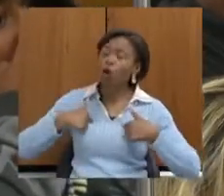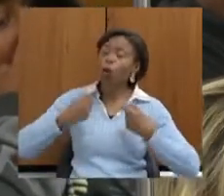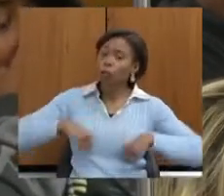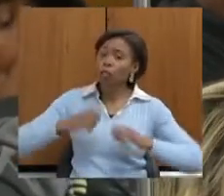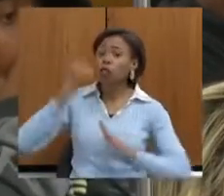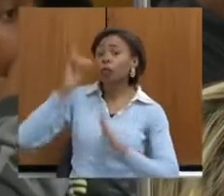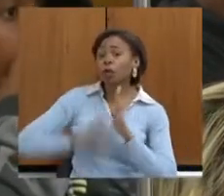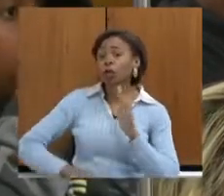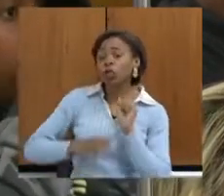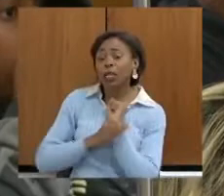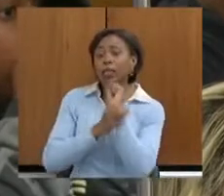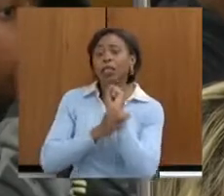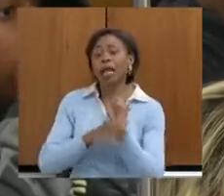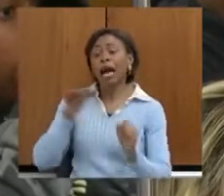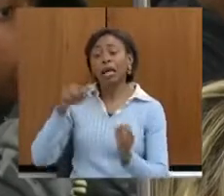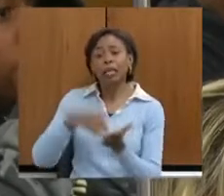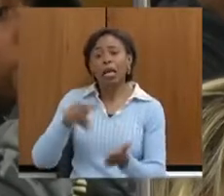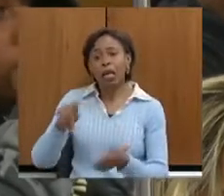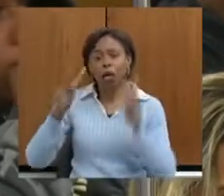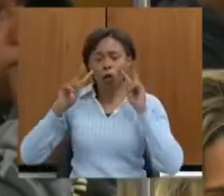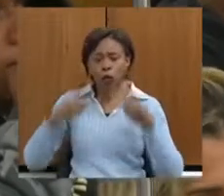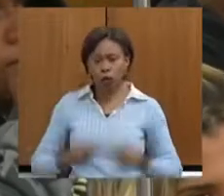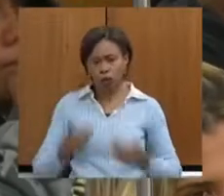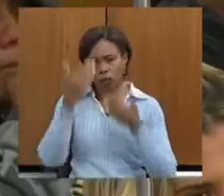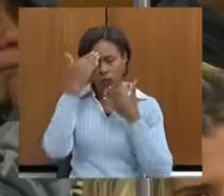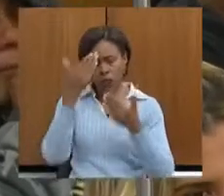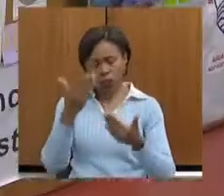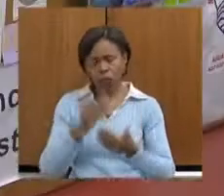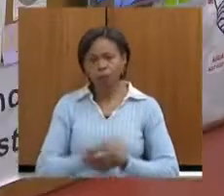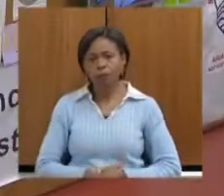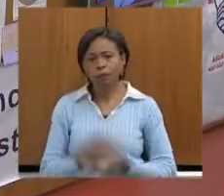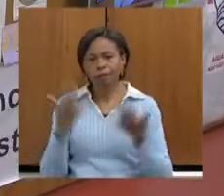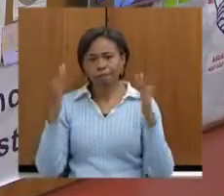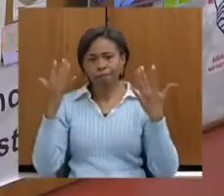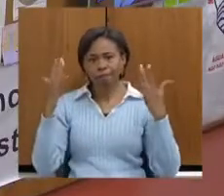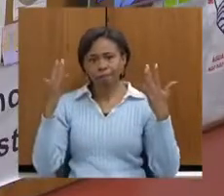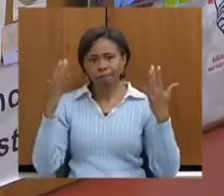os meus direitos até ela reconhecer isso muito obrigado